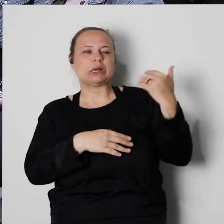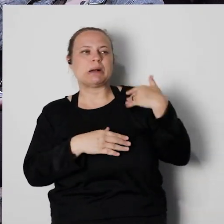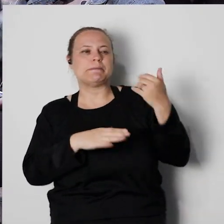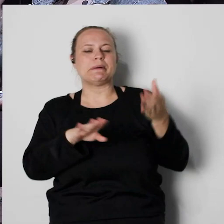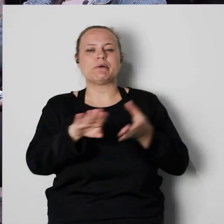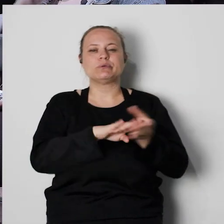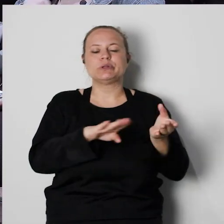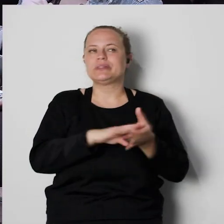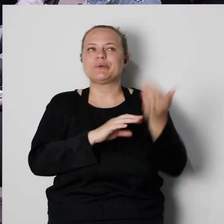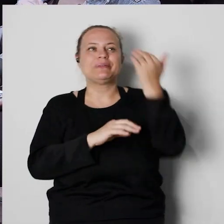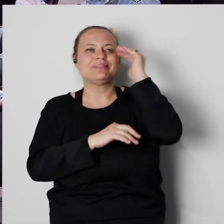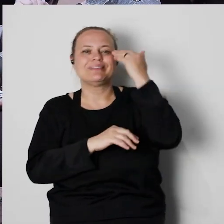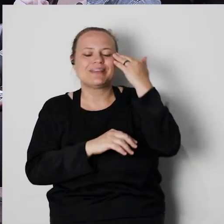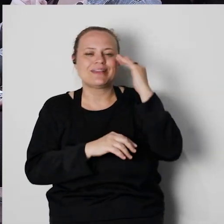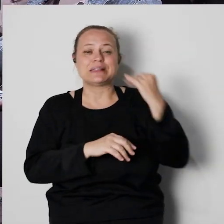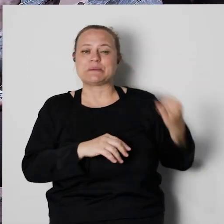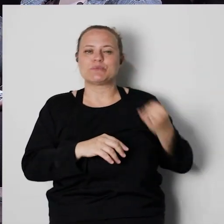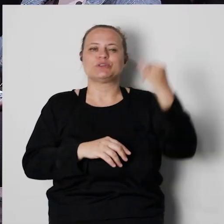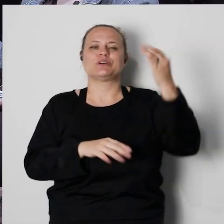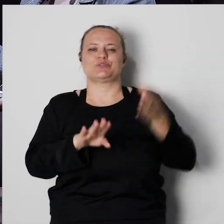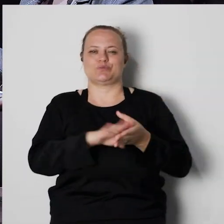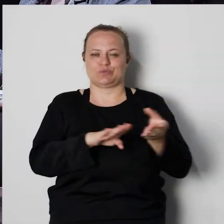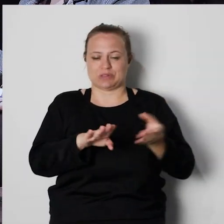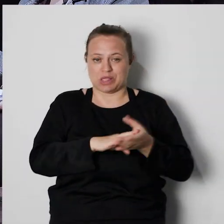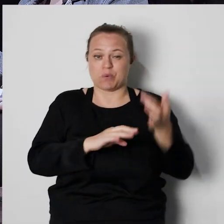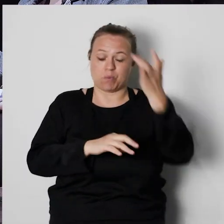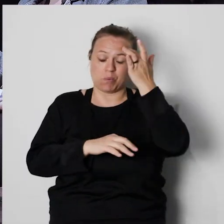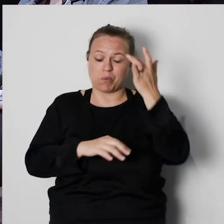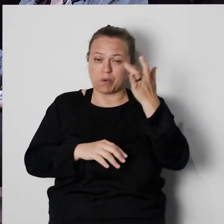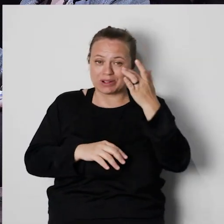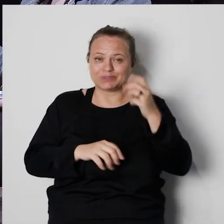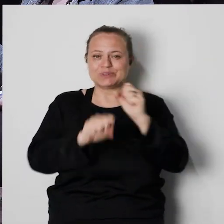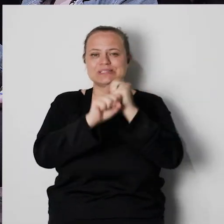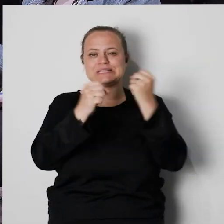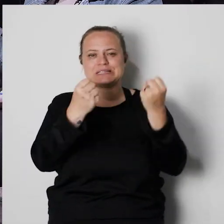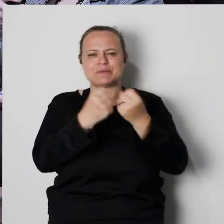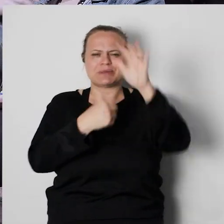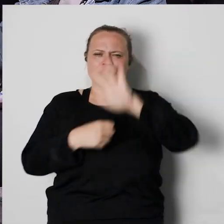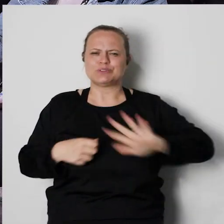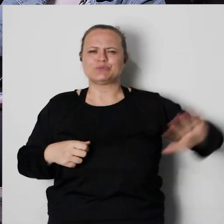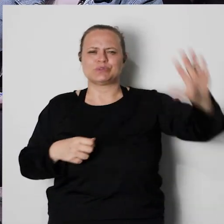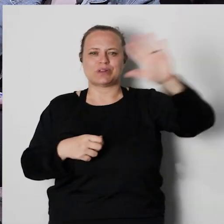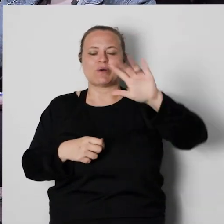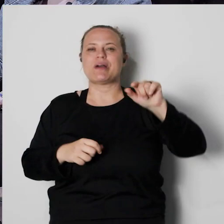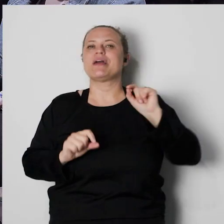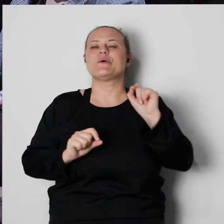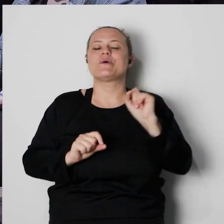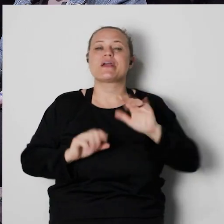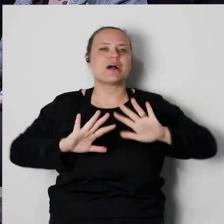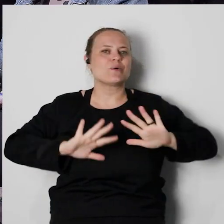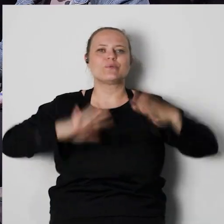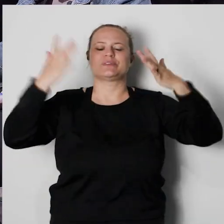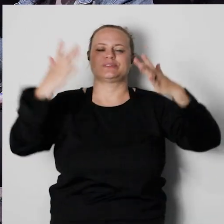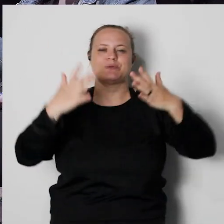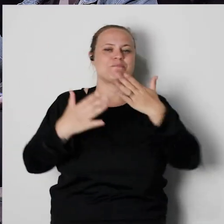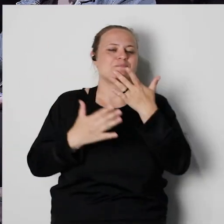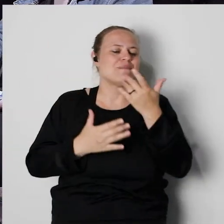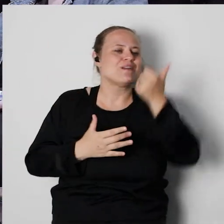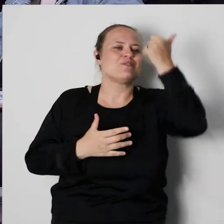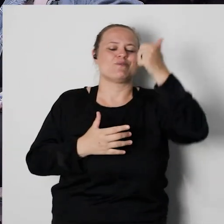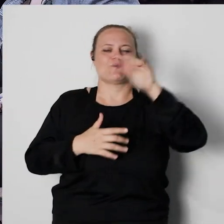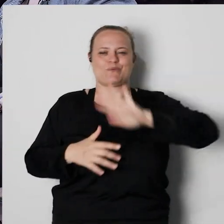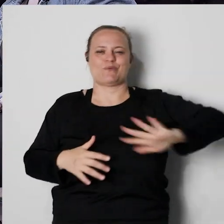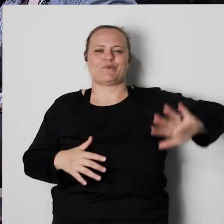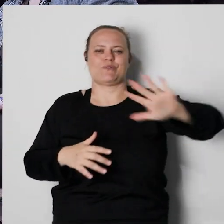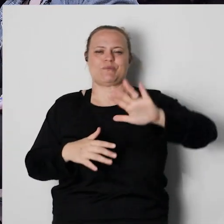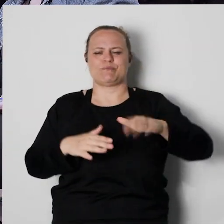últimos anos o medo de muitas instituições públicas de achar que não pode contratar uma consultoria ou de não entender